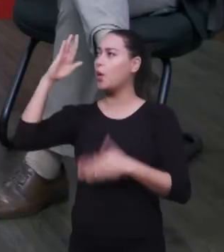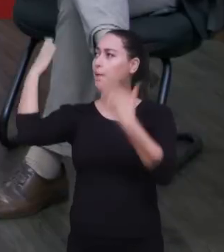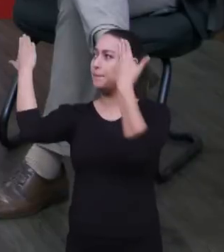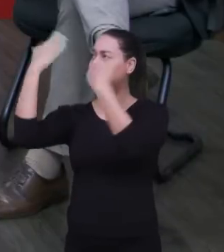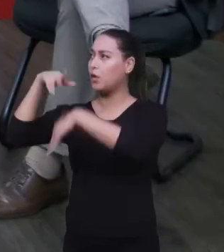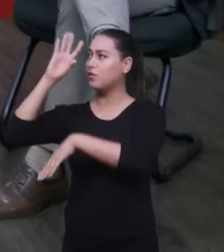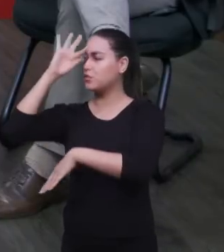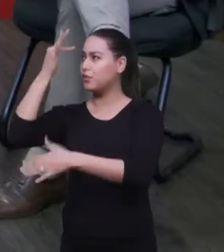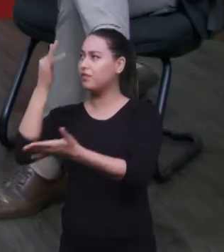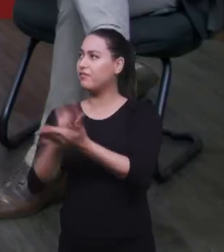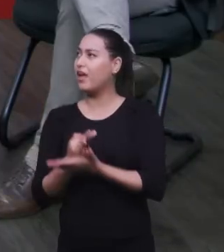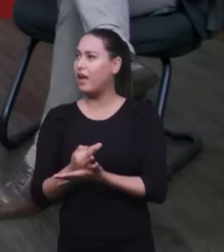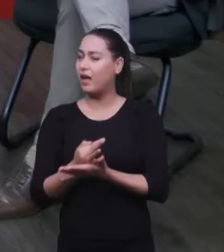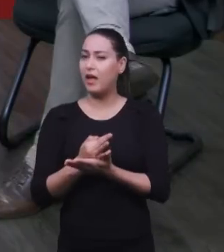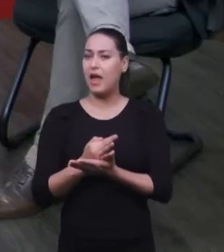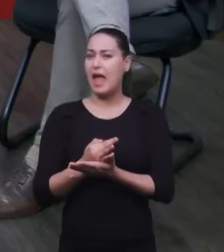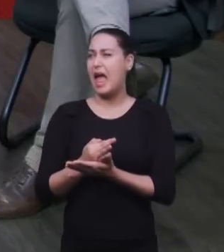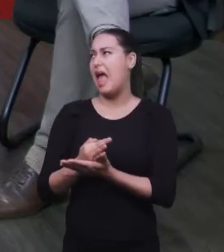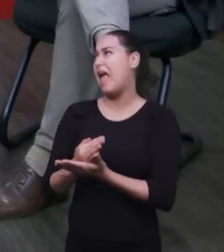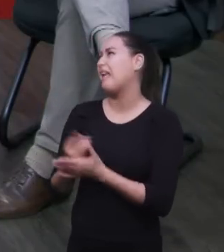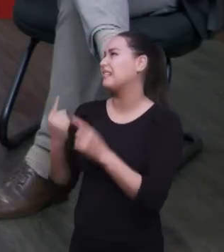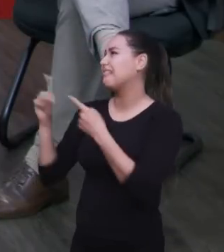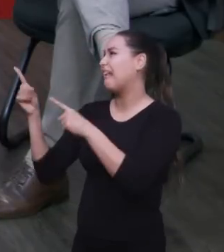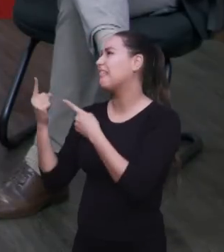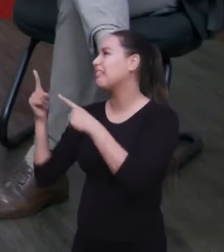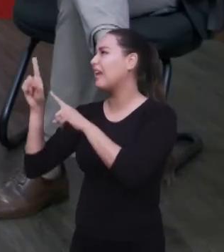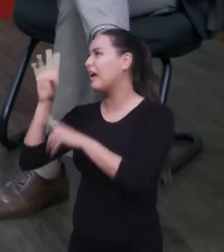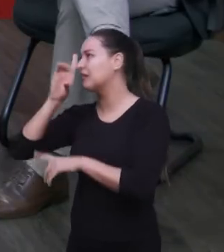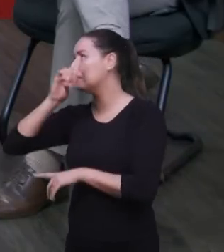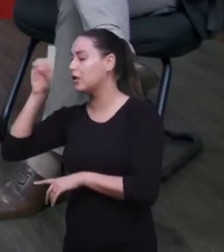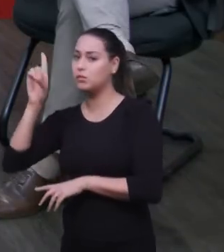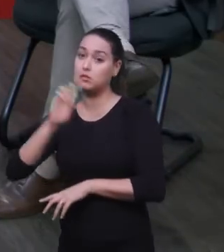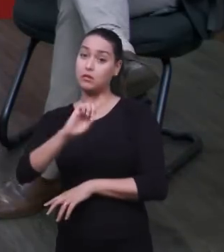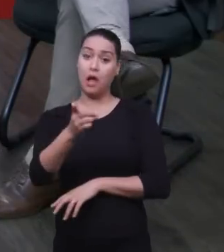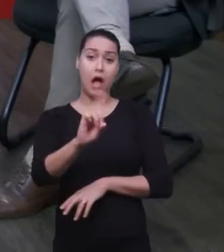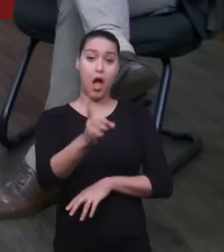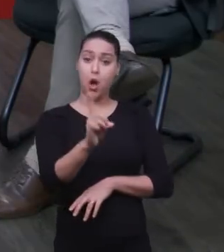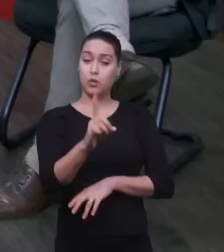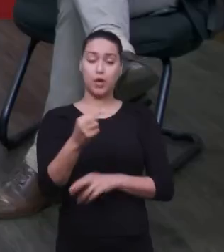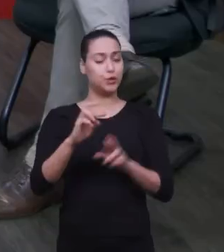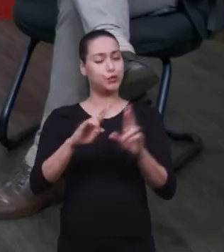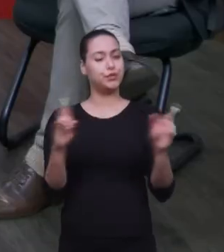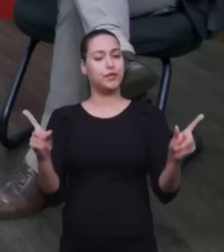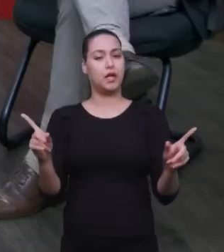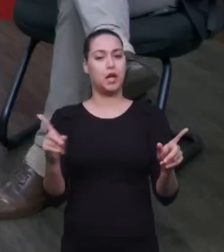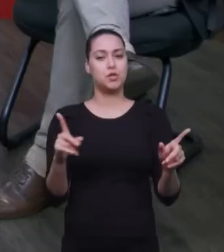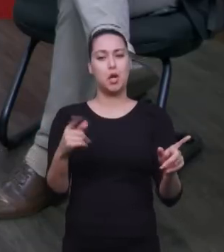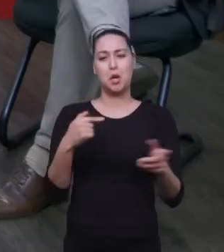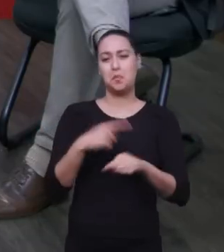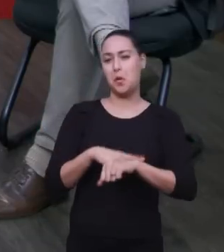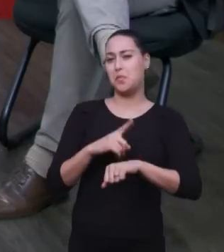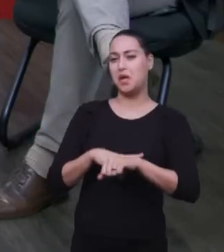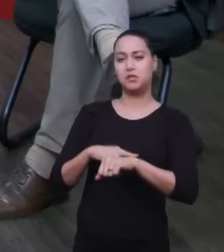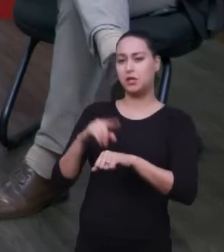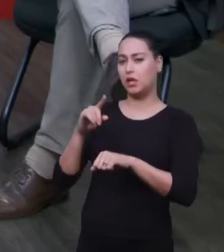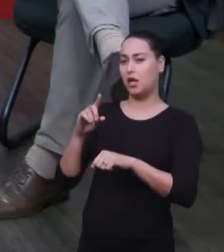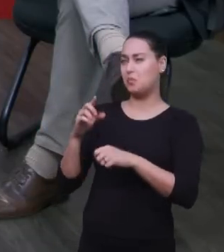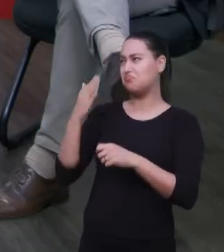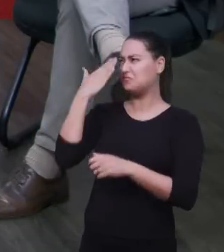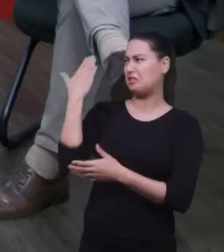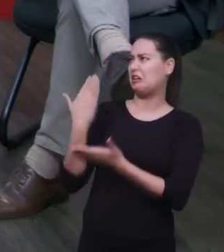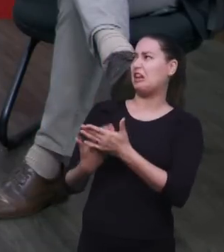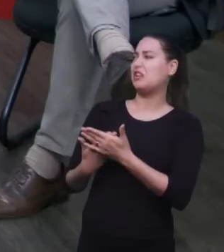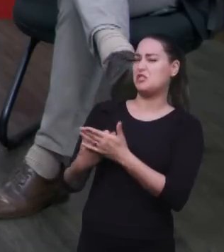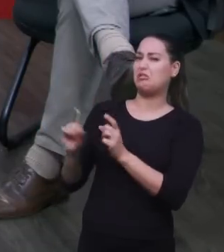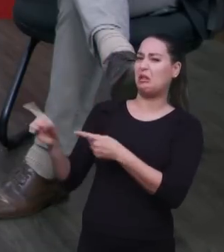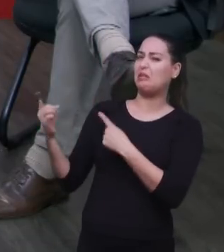prova de fé, não é tentar a Deus, não. Tentar a Deus é outra coisa. É quando a gente não crê em Deus. Agora aqui não, a